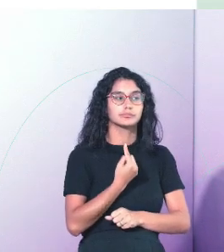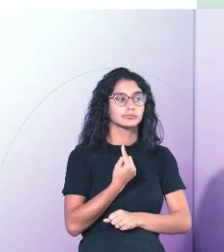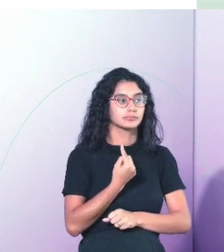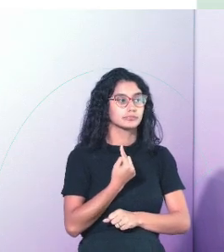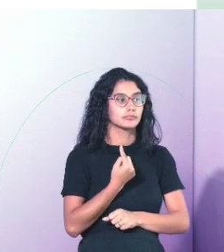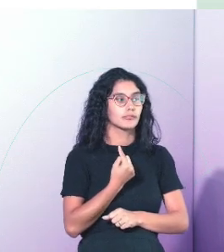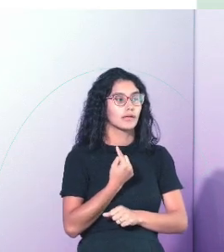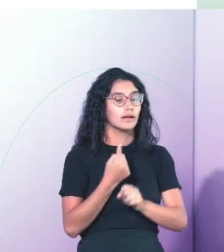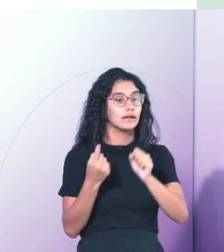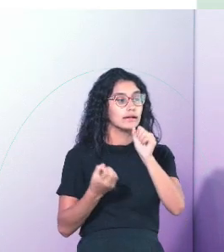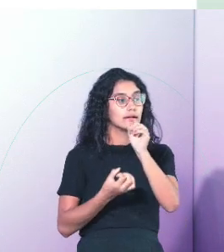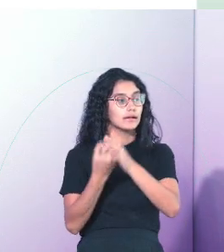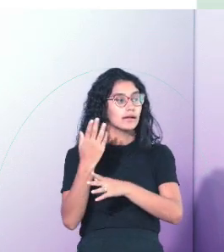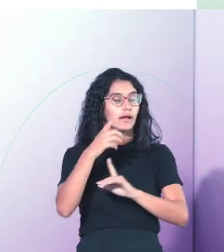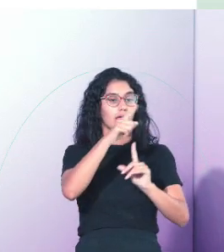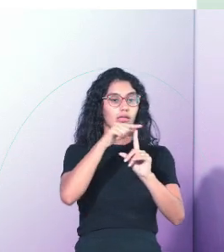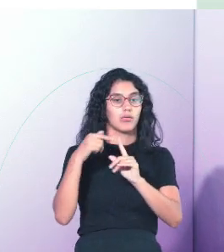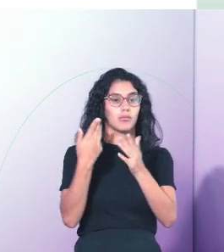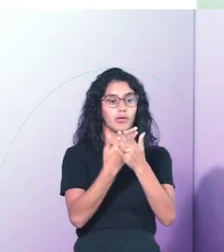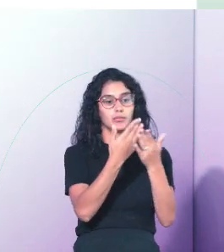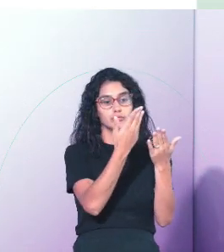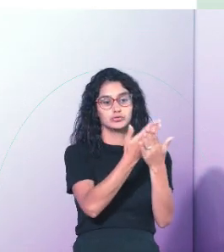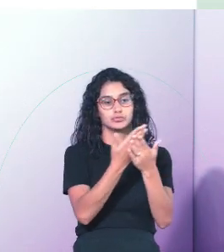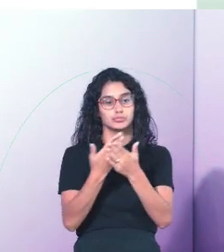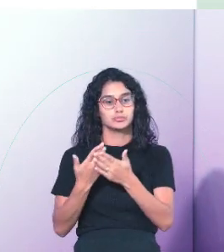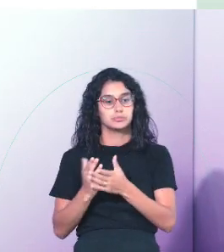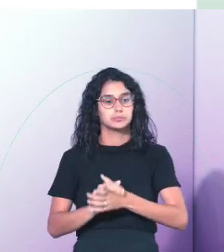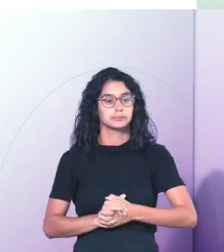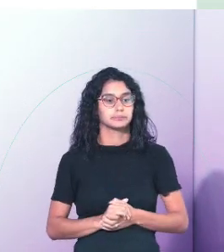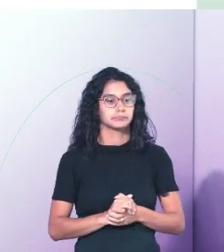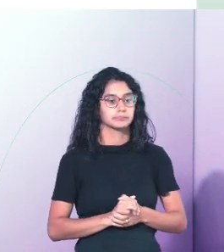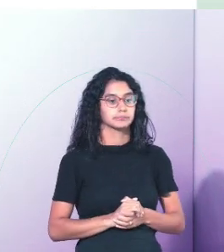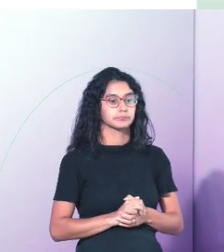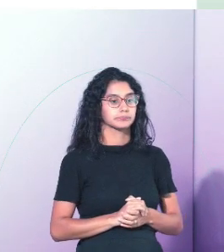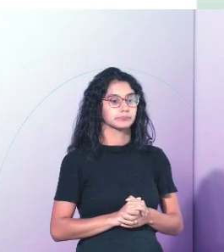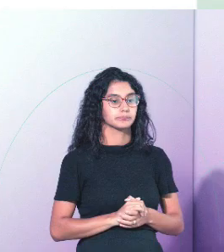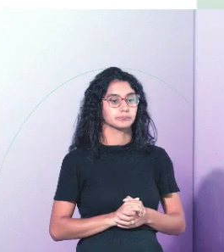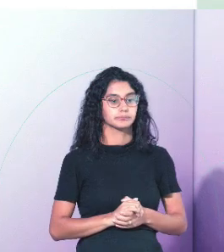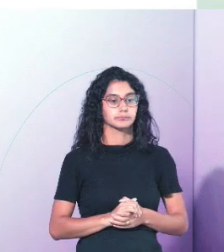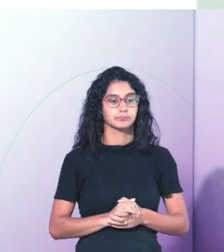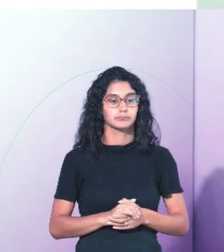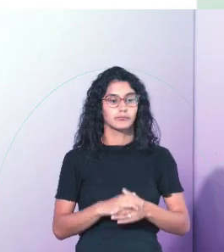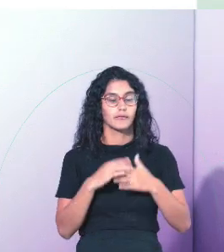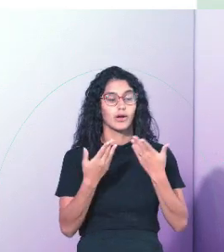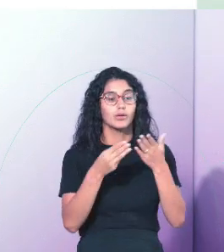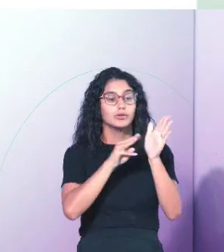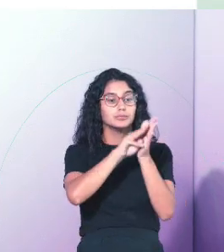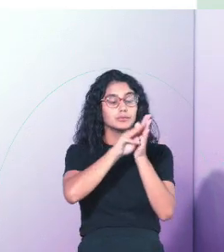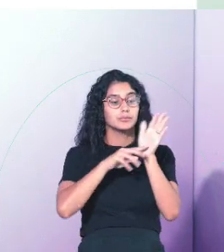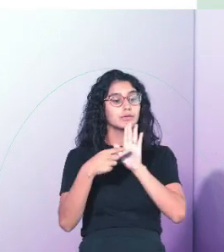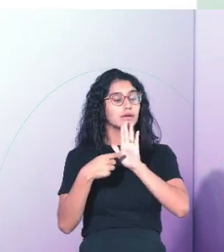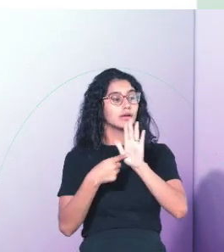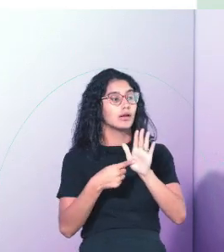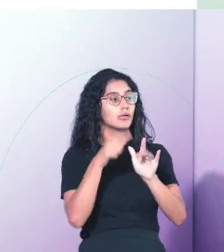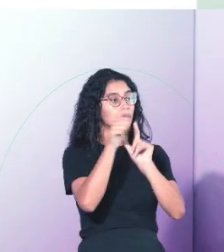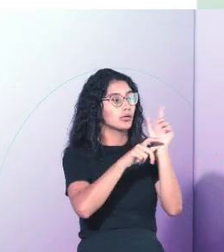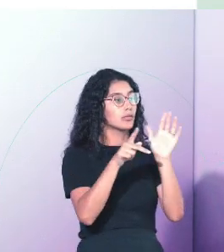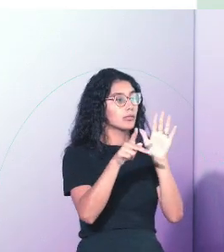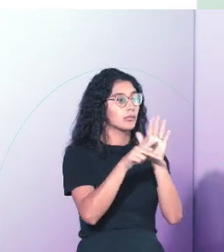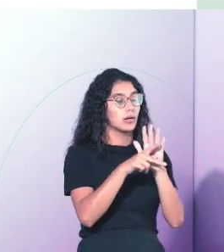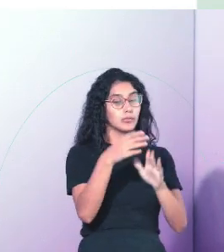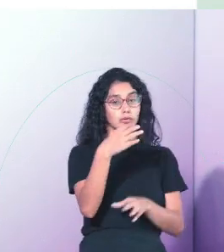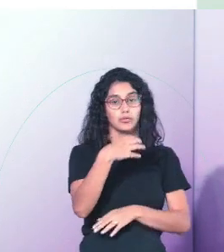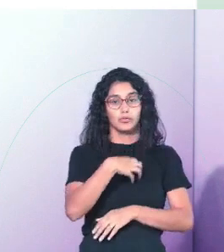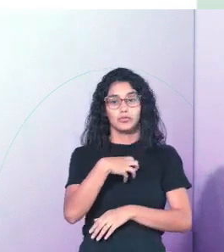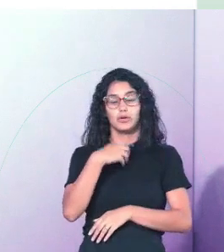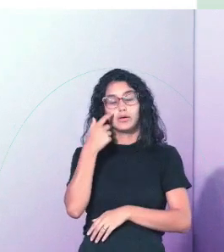conseguir elaborar esse tipo de estudo. Então, um dos métodos, né, para trazer o paciente na sua